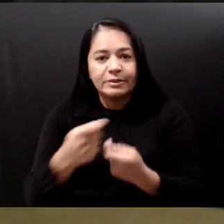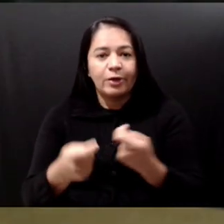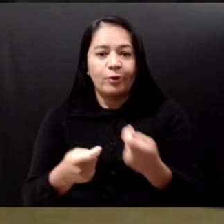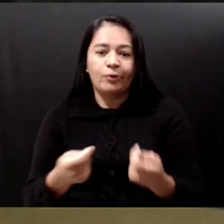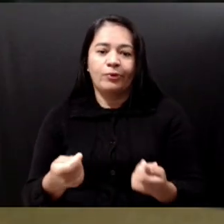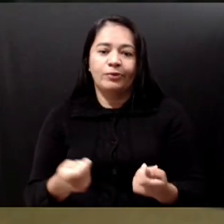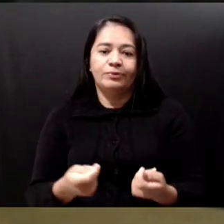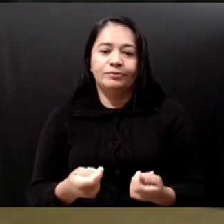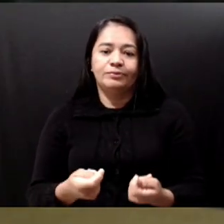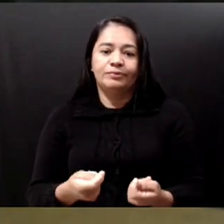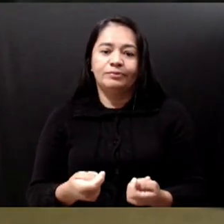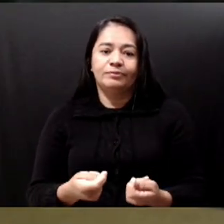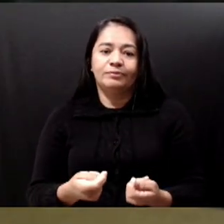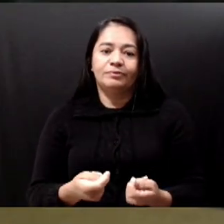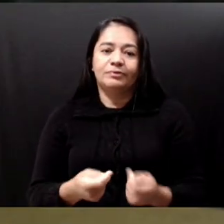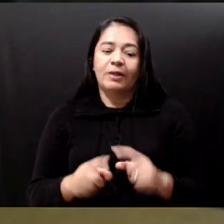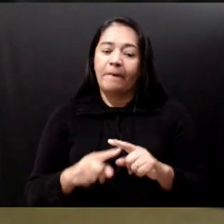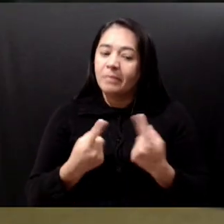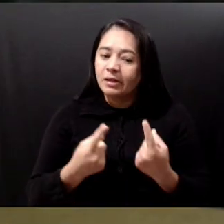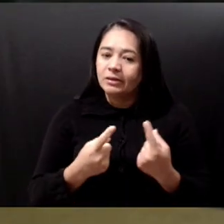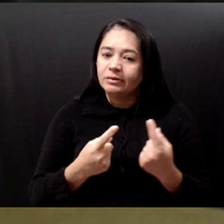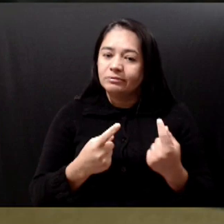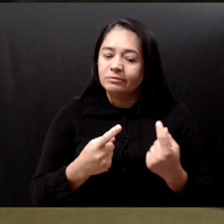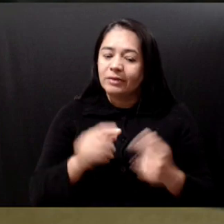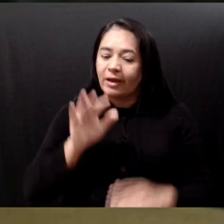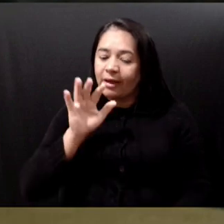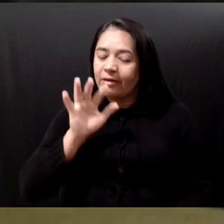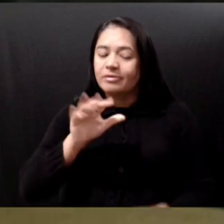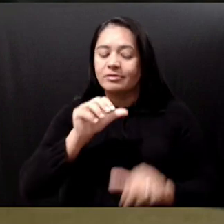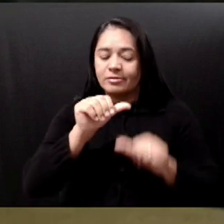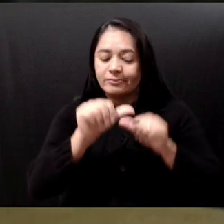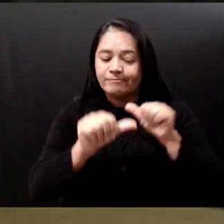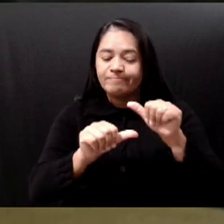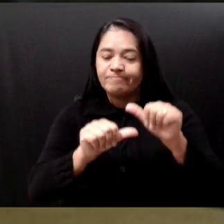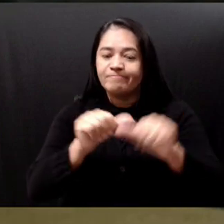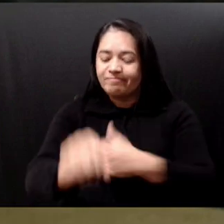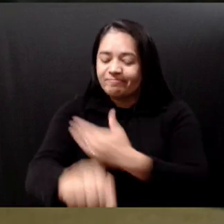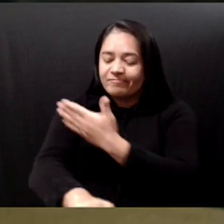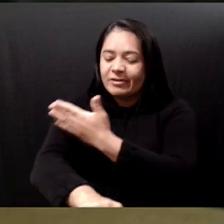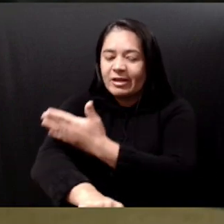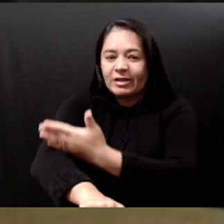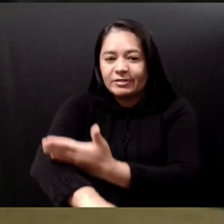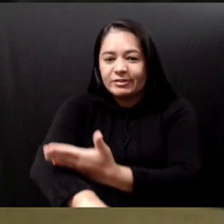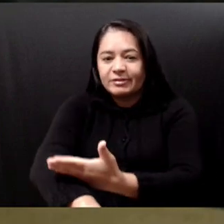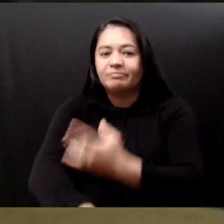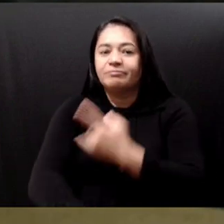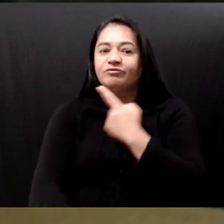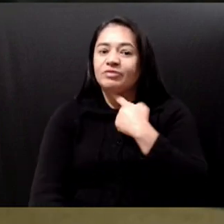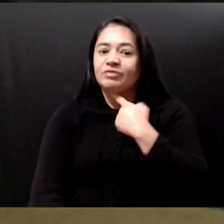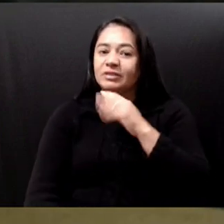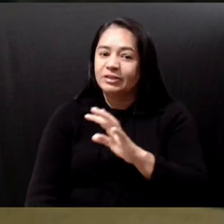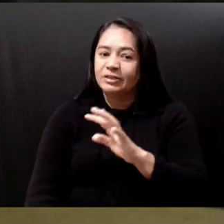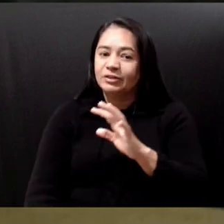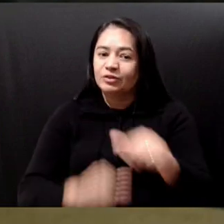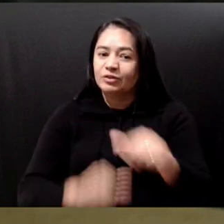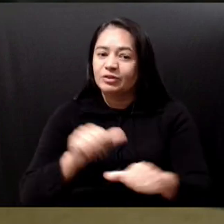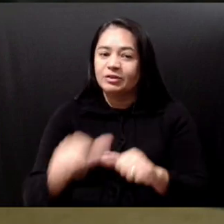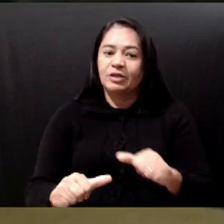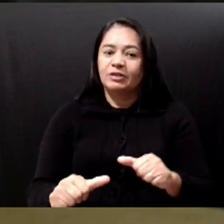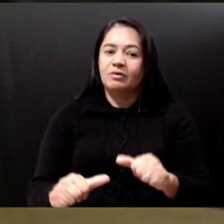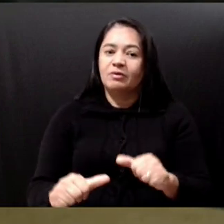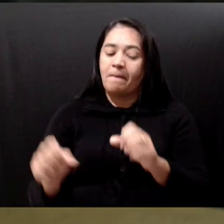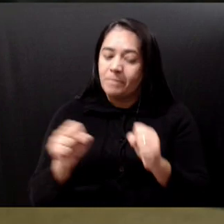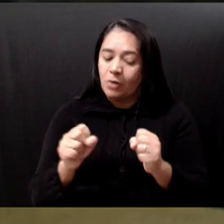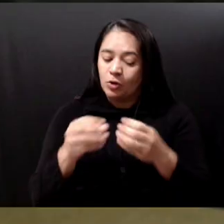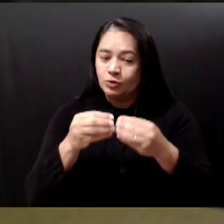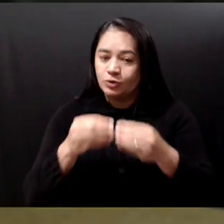essa transformação da disciplina, da vontade, isso se transforma em obsessão e pode ser prejudicial, como é que